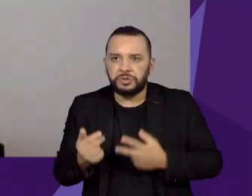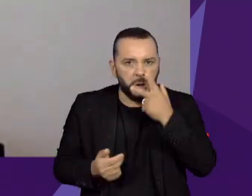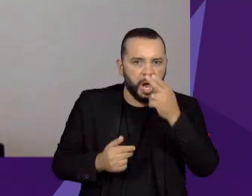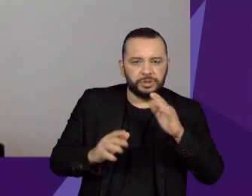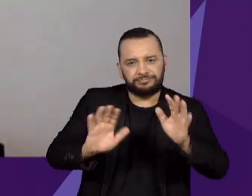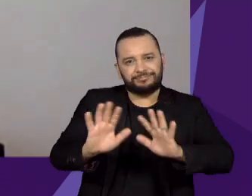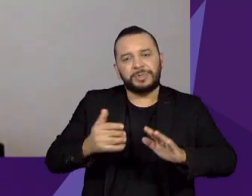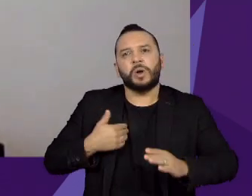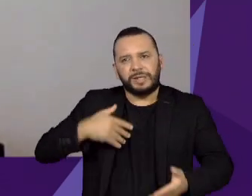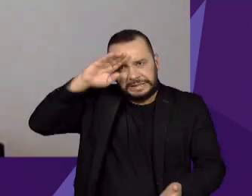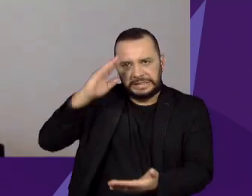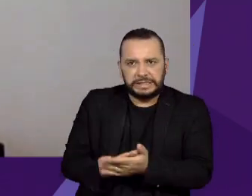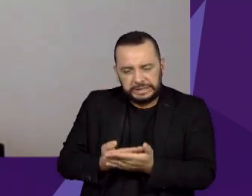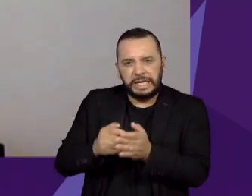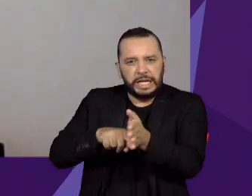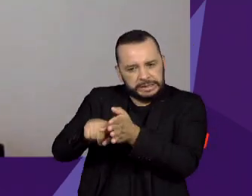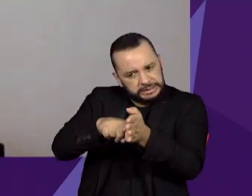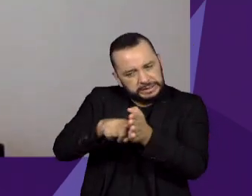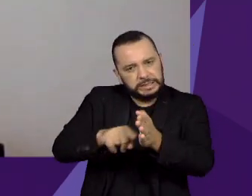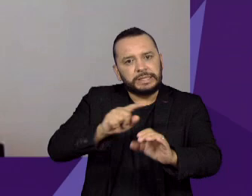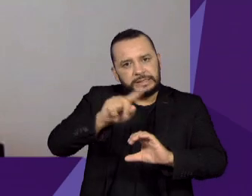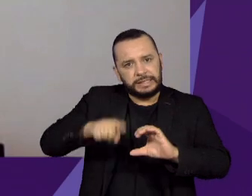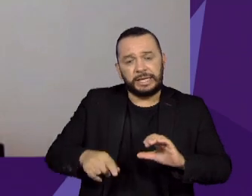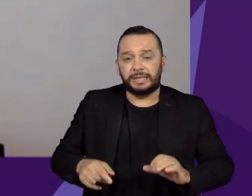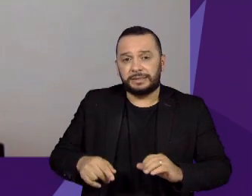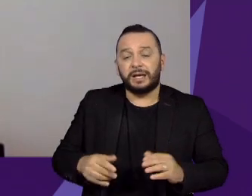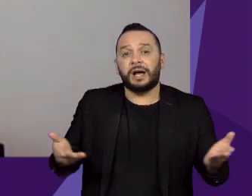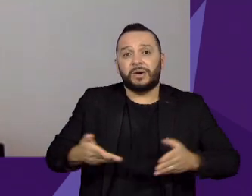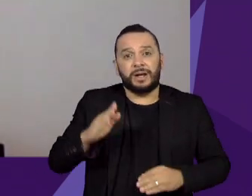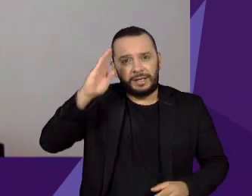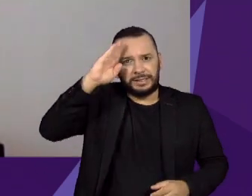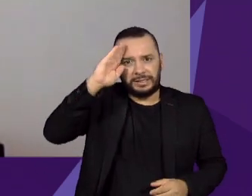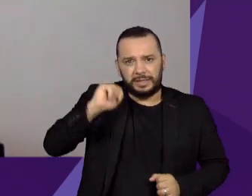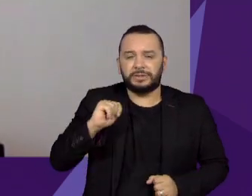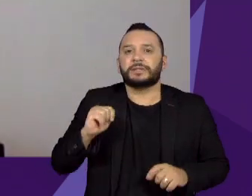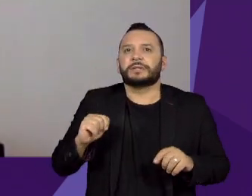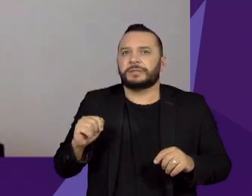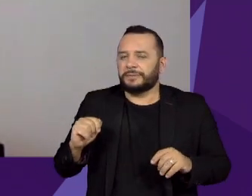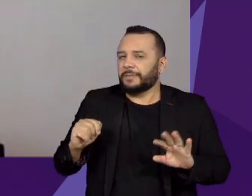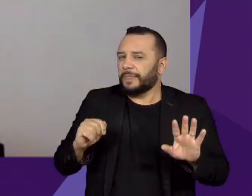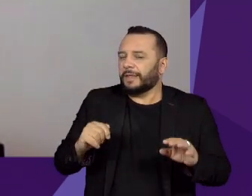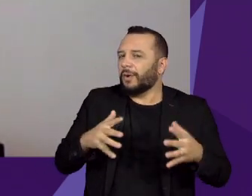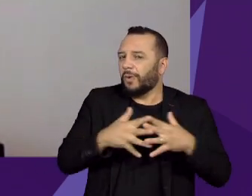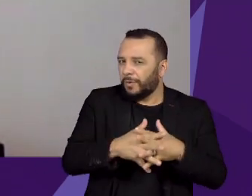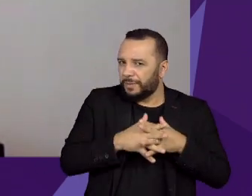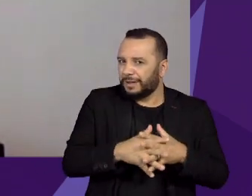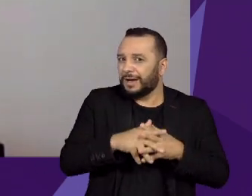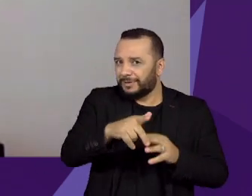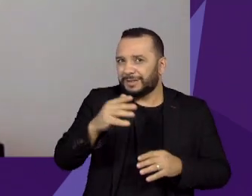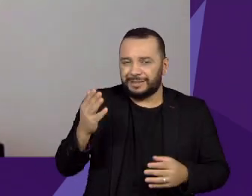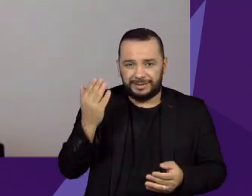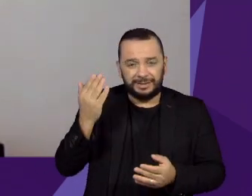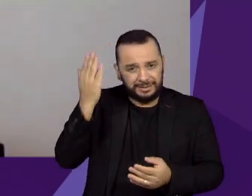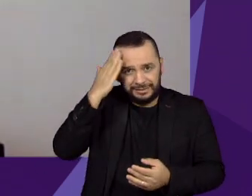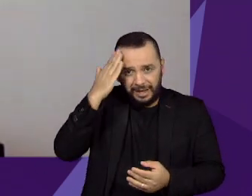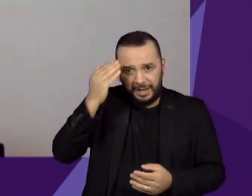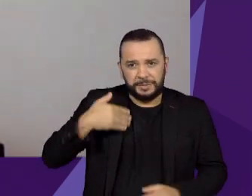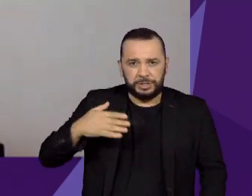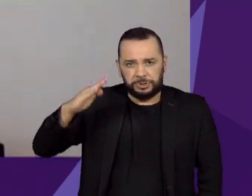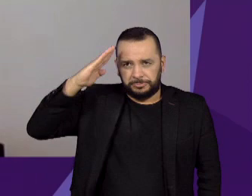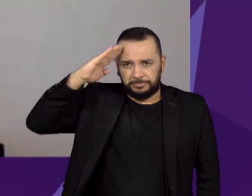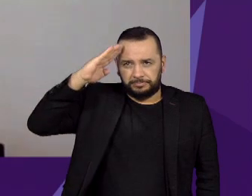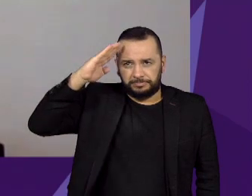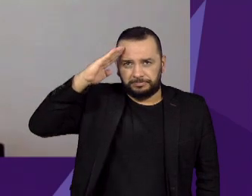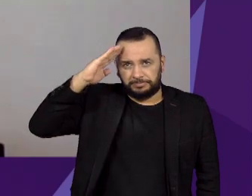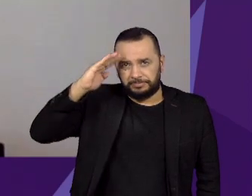ciência. Então, para eles é muito complicado. Eu falava, olha, tem que guardar a distância. Você sabe que a continência, o ato de se cumprimentar com a mão